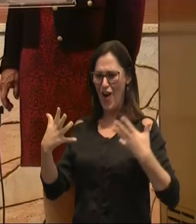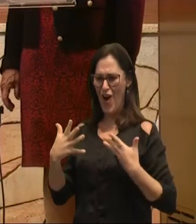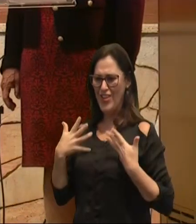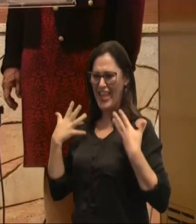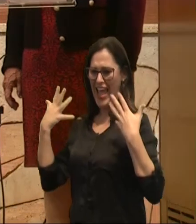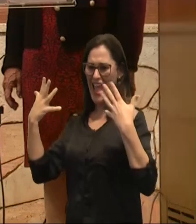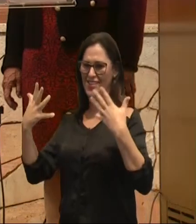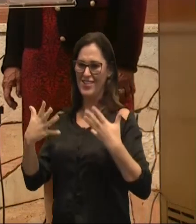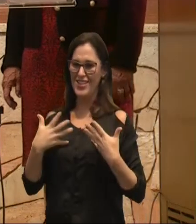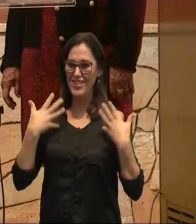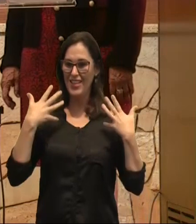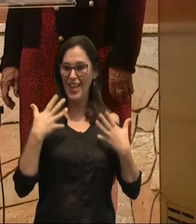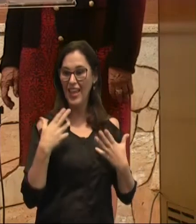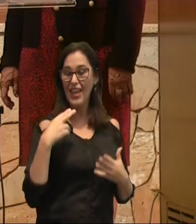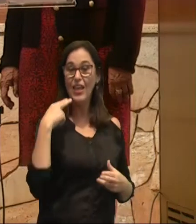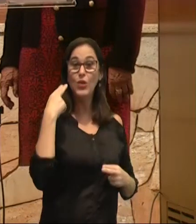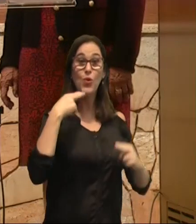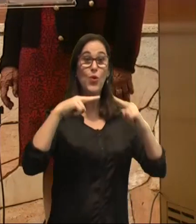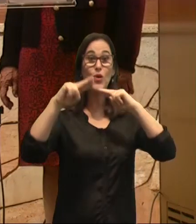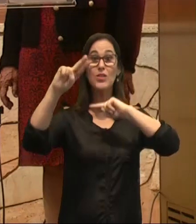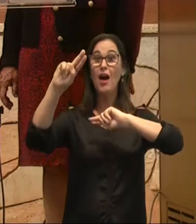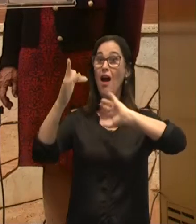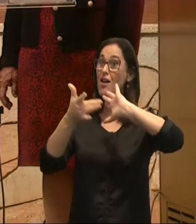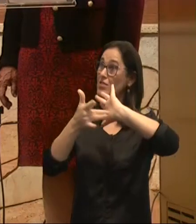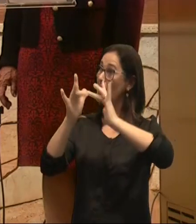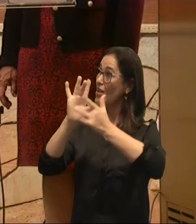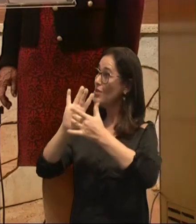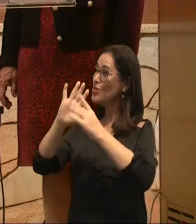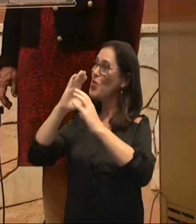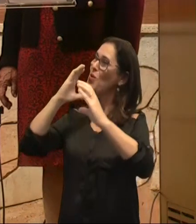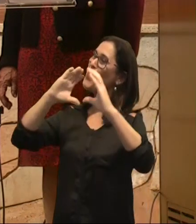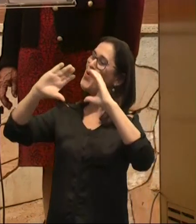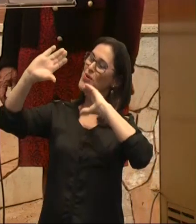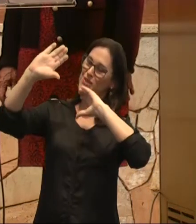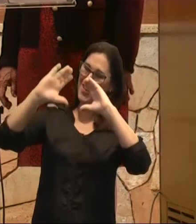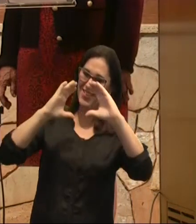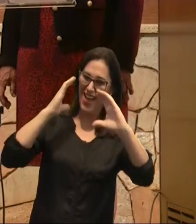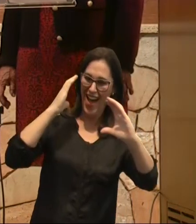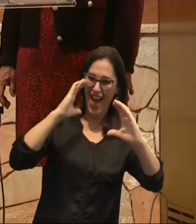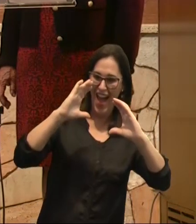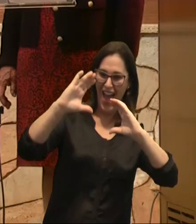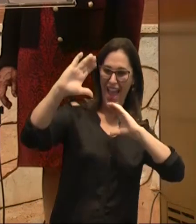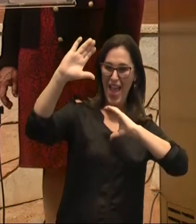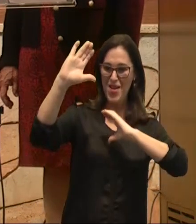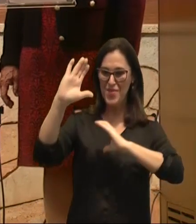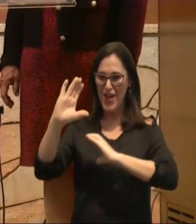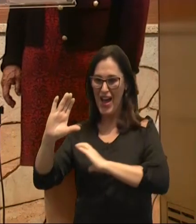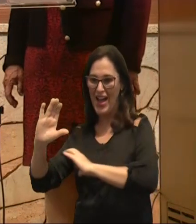Jesus cantar.